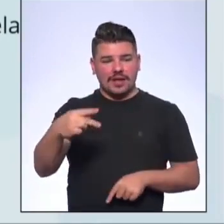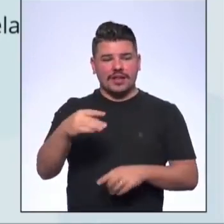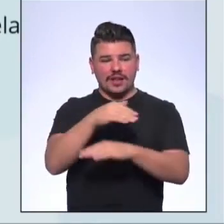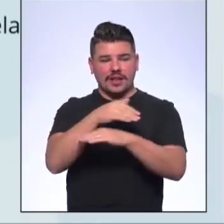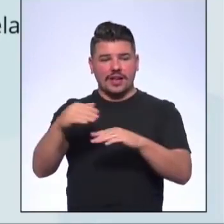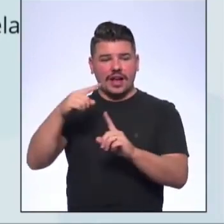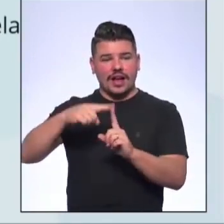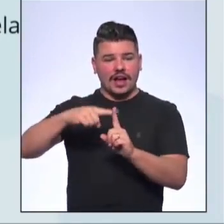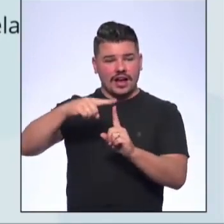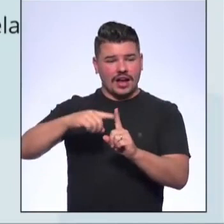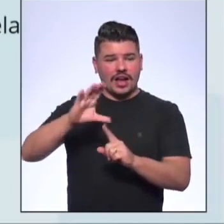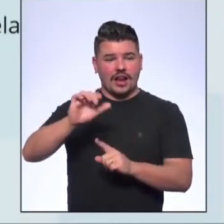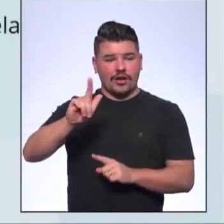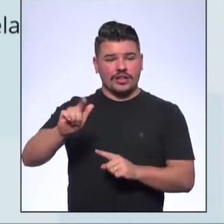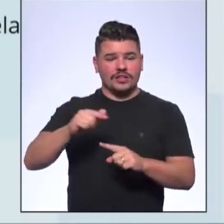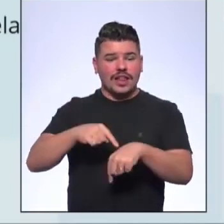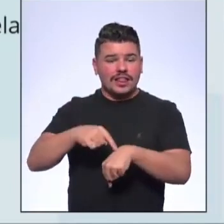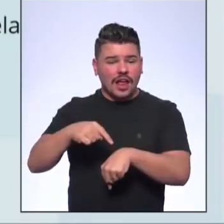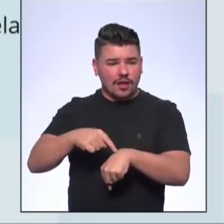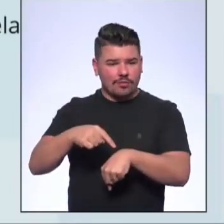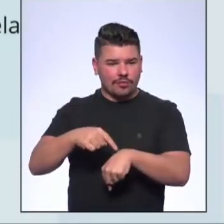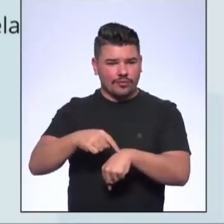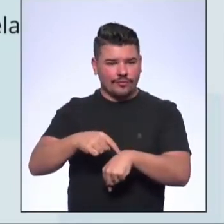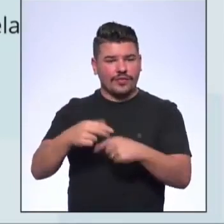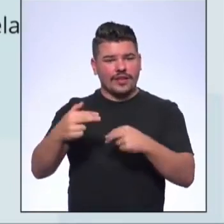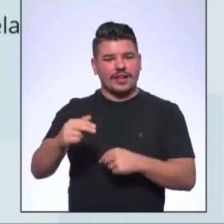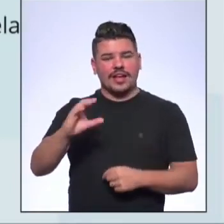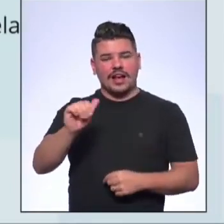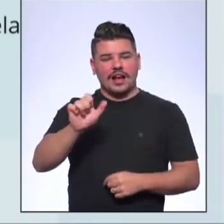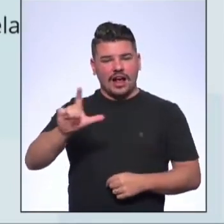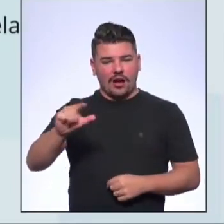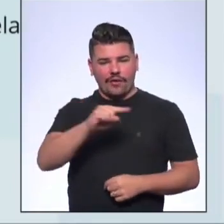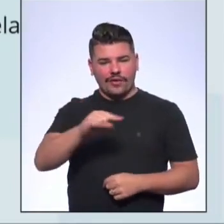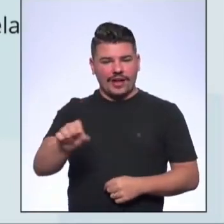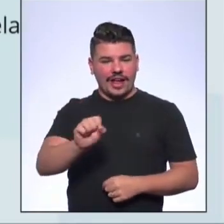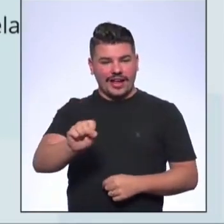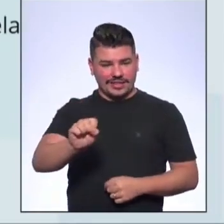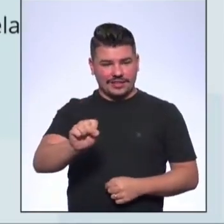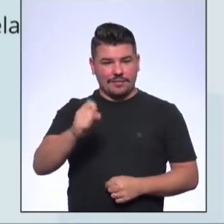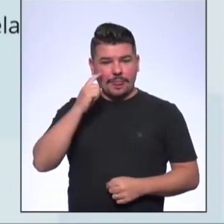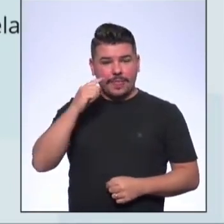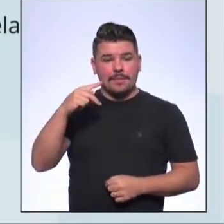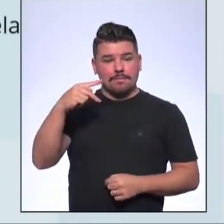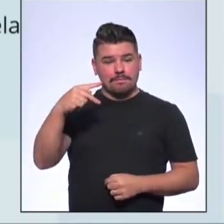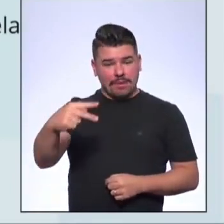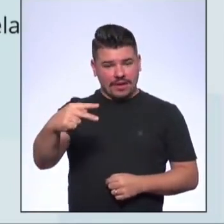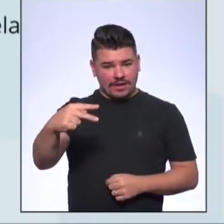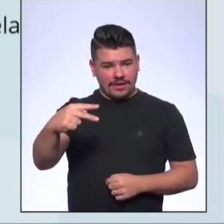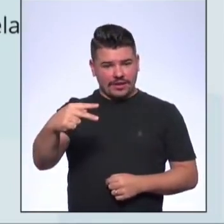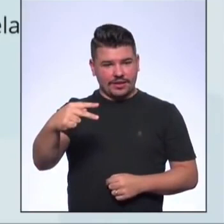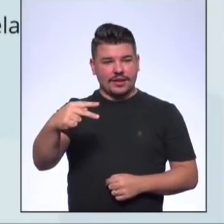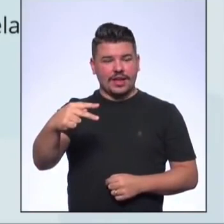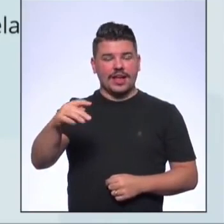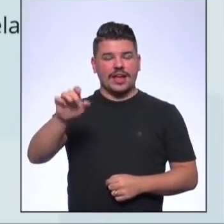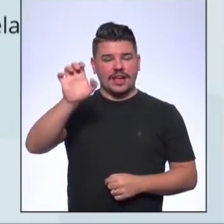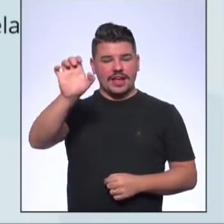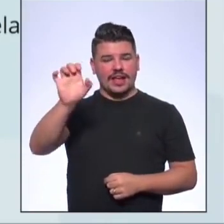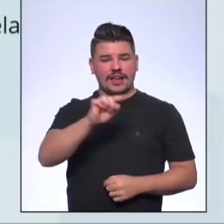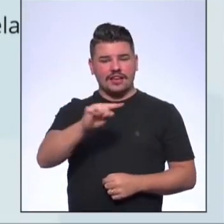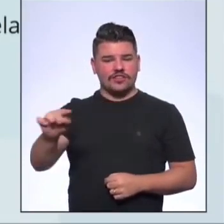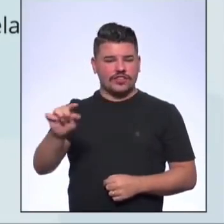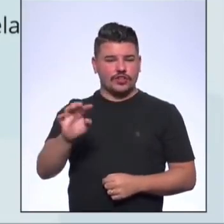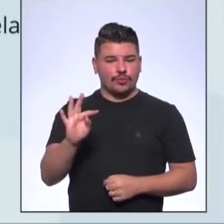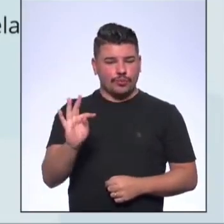tá? Pelo intervalo de tempo. Aí se você olhar bem a equação que eu coloquei para vocês aí, ó, potência tá lá, ó, energia por tempo. A